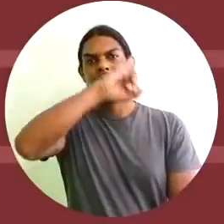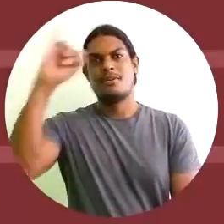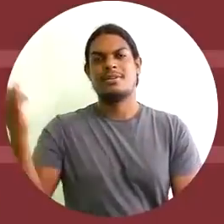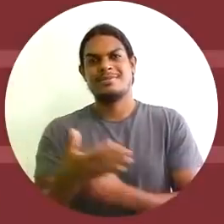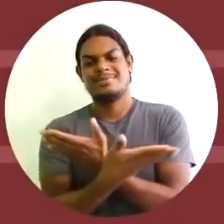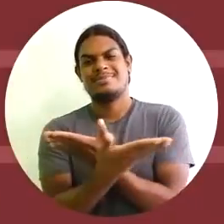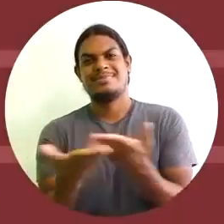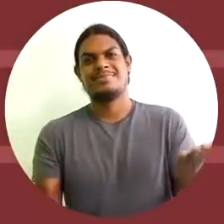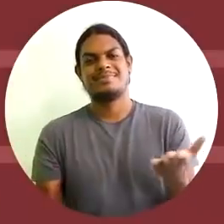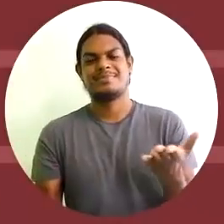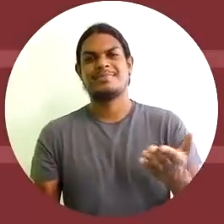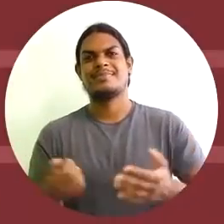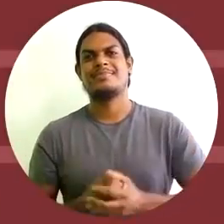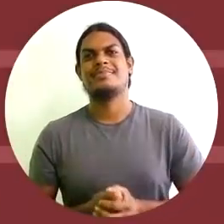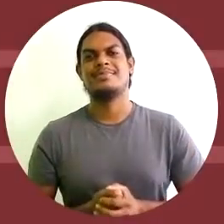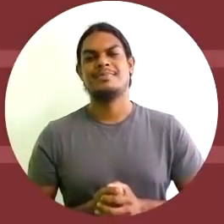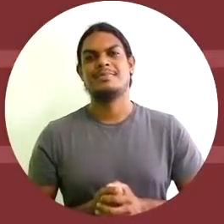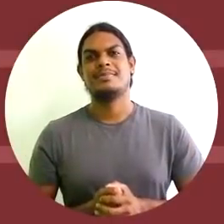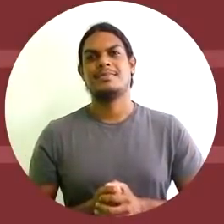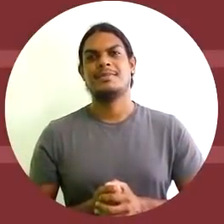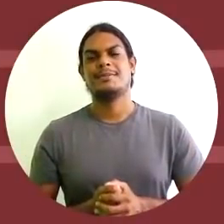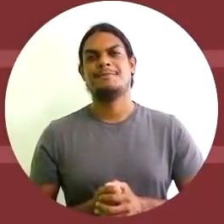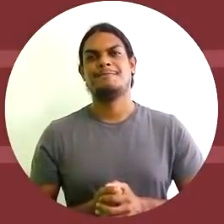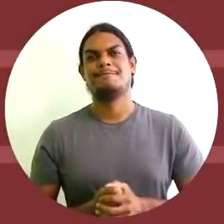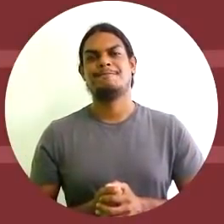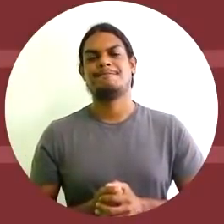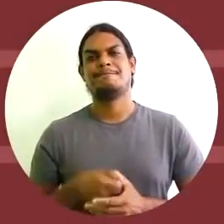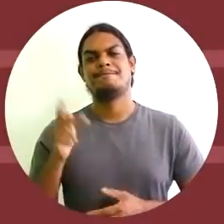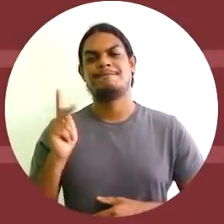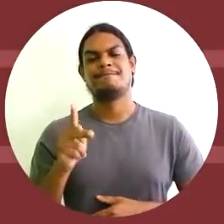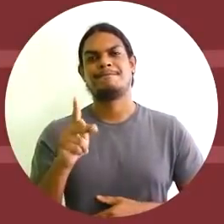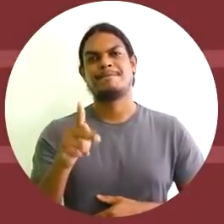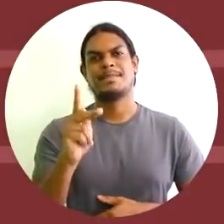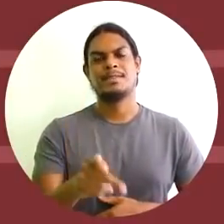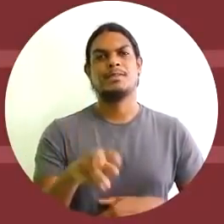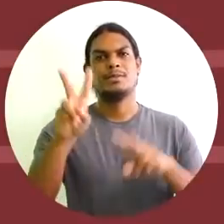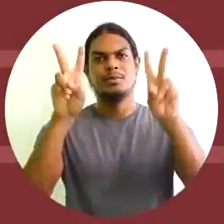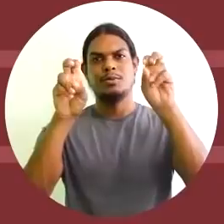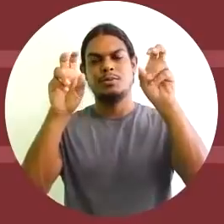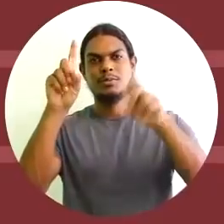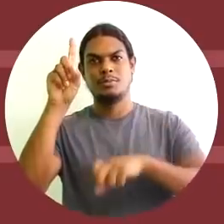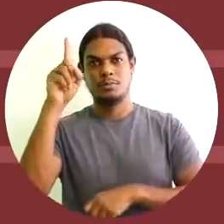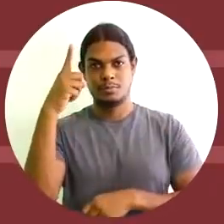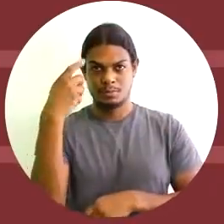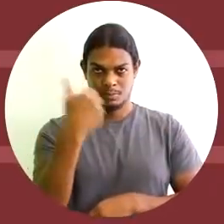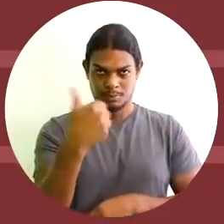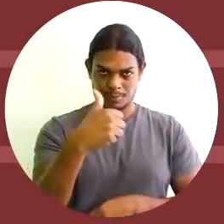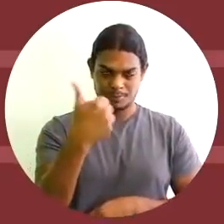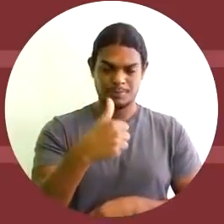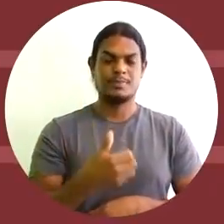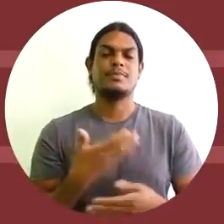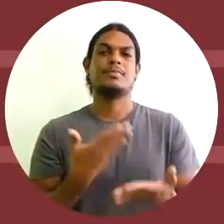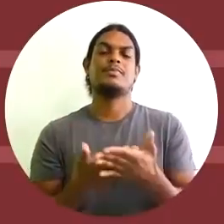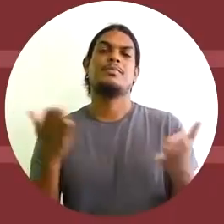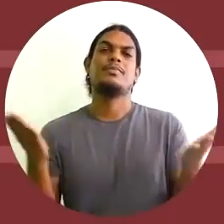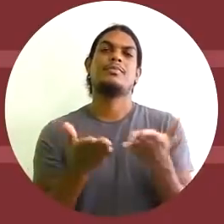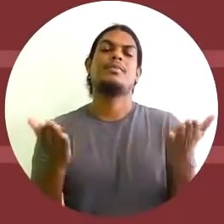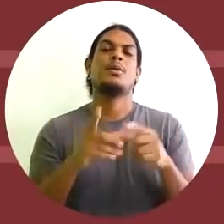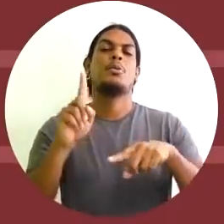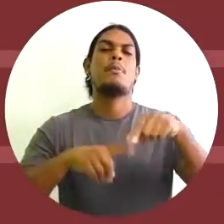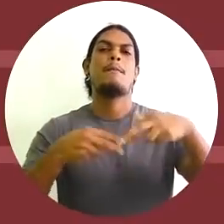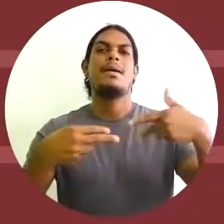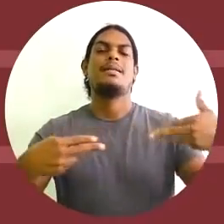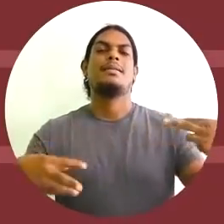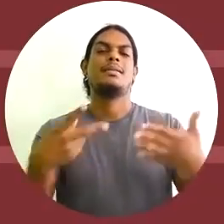Olá pessoal, de volta, continuando a nossa competência 1, vamos falar agora sobre os materiais de desenho, o que a gente